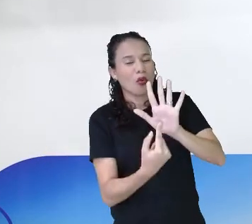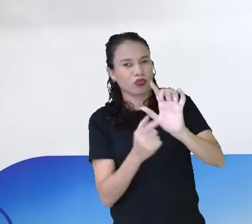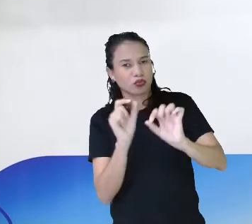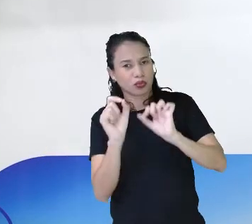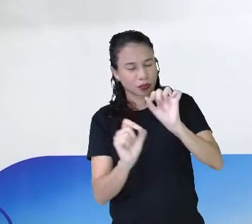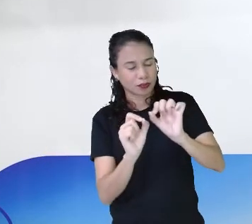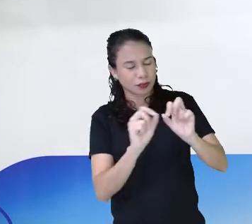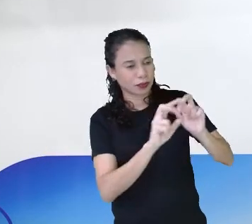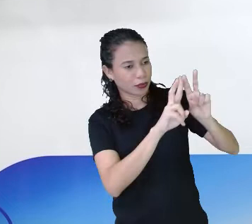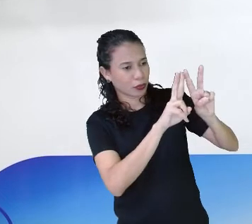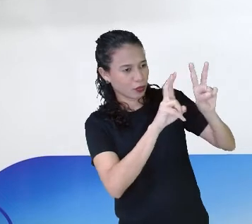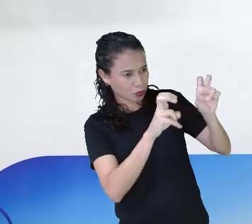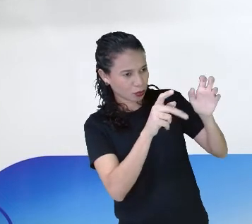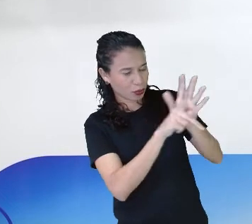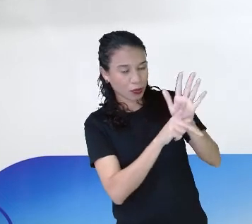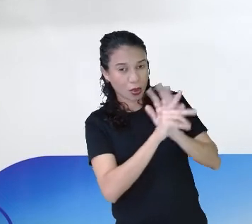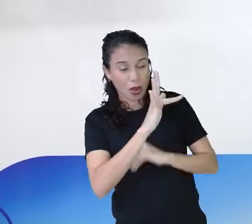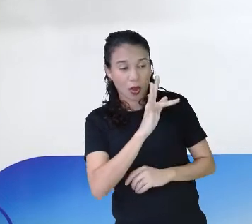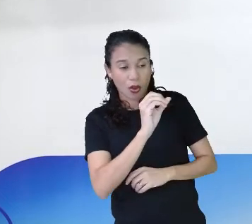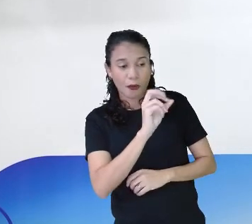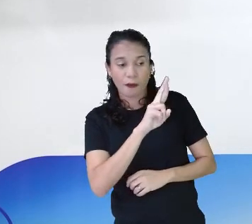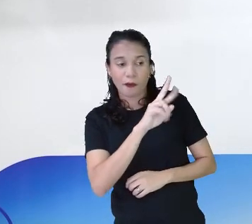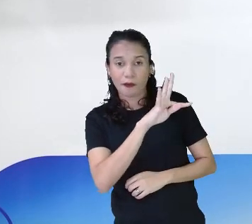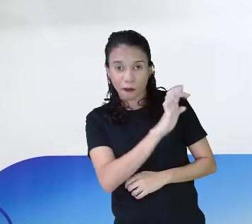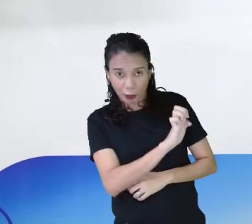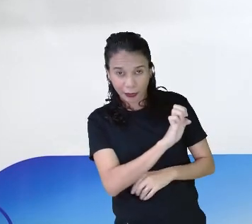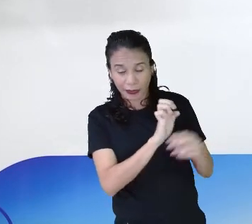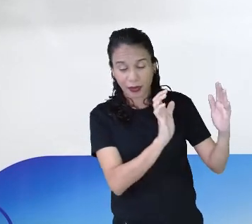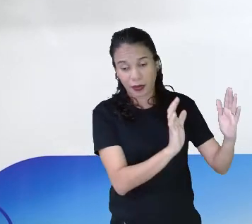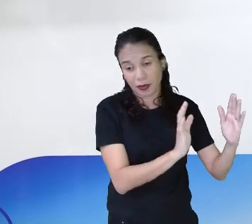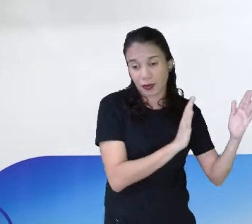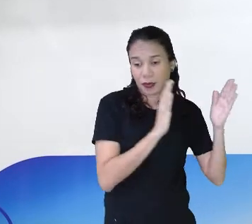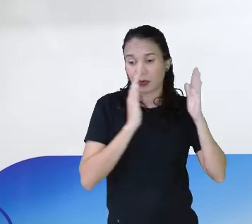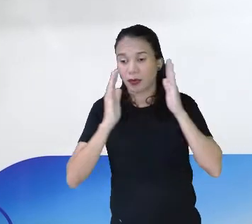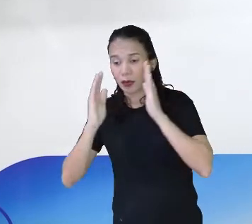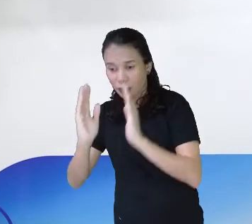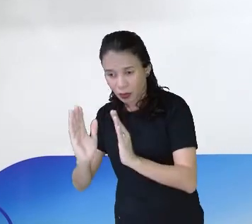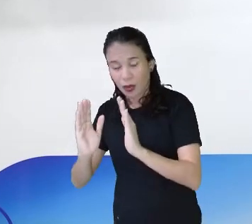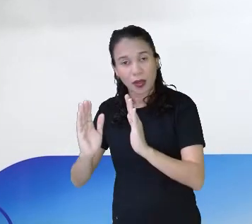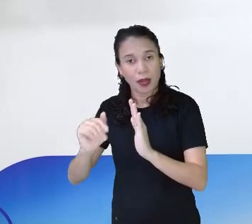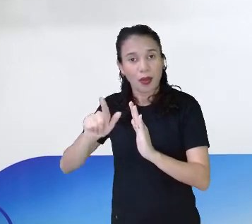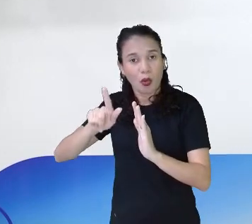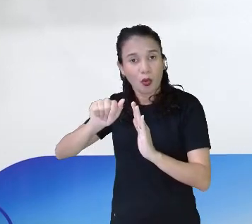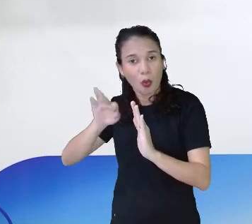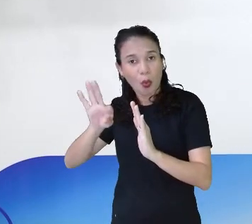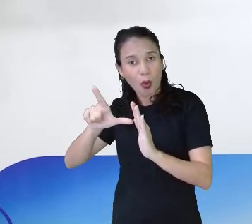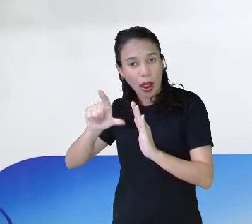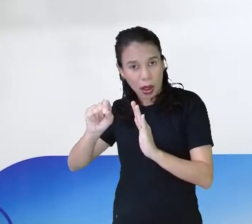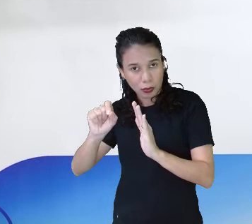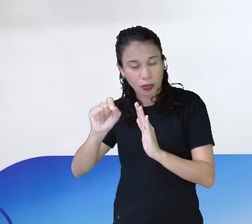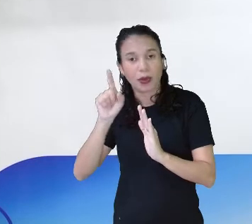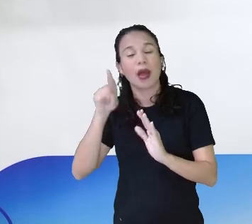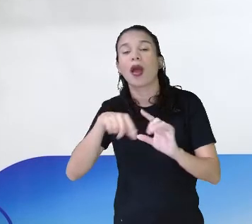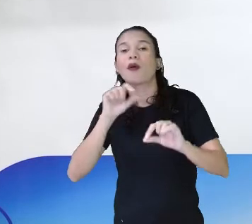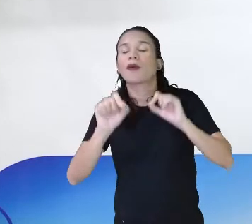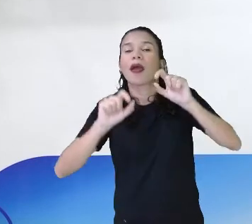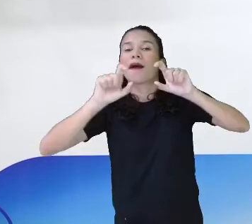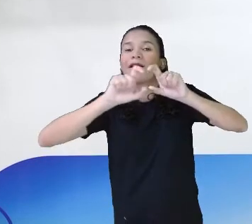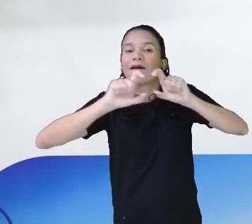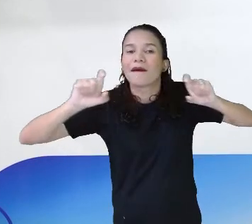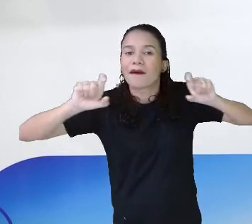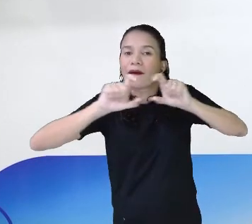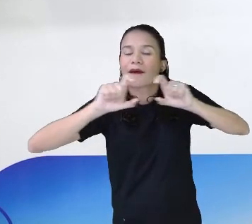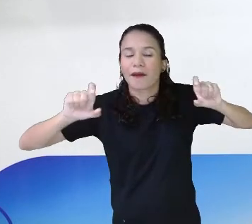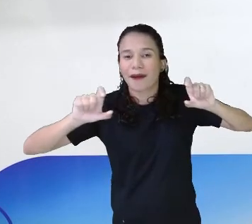uma a respeito do Forte de 5 Pontos e o outro a respeito do Galo da Madrugada, são verbetes, que é o